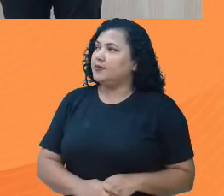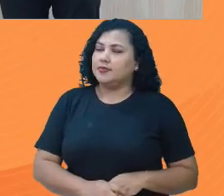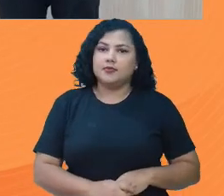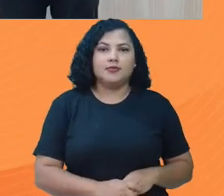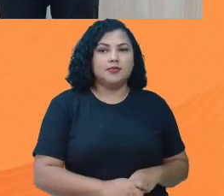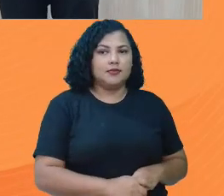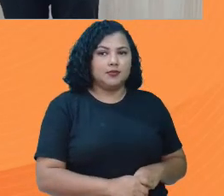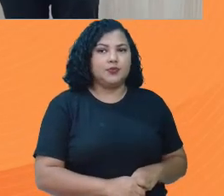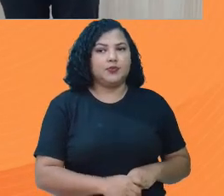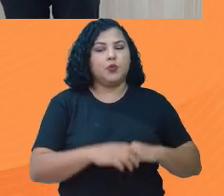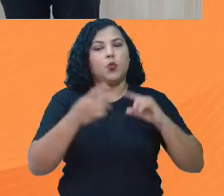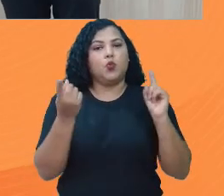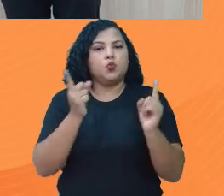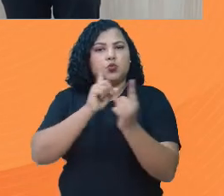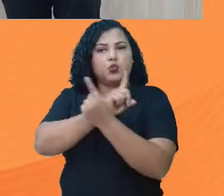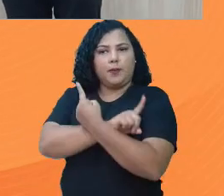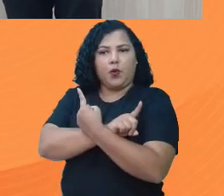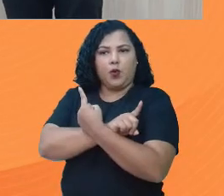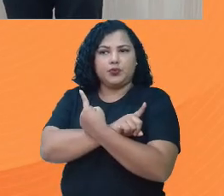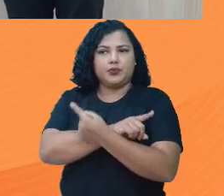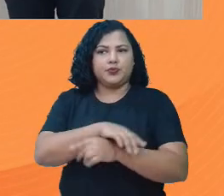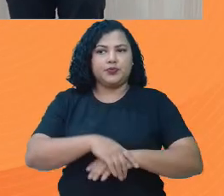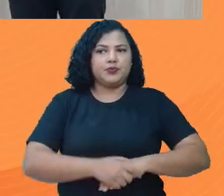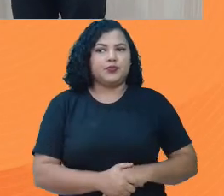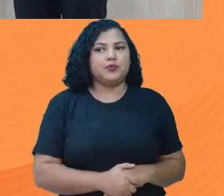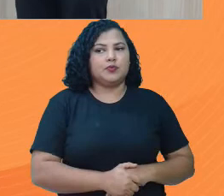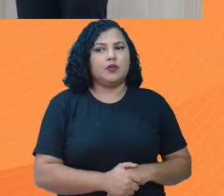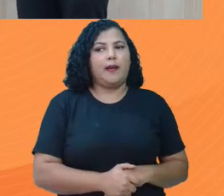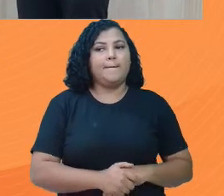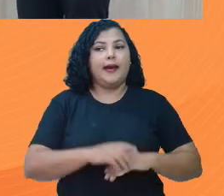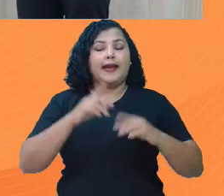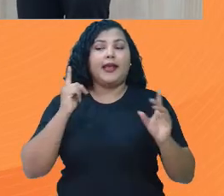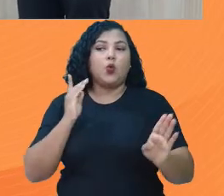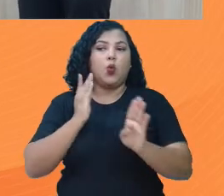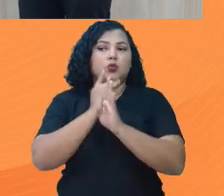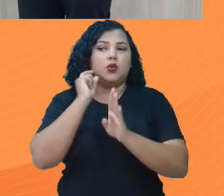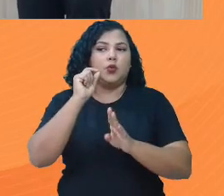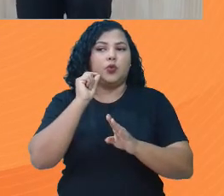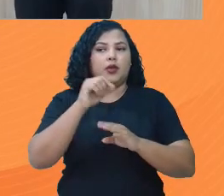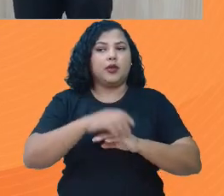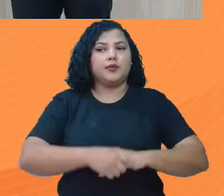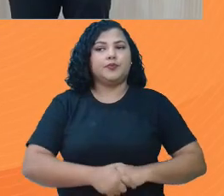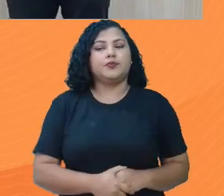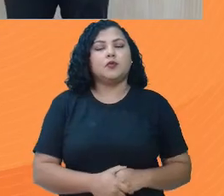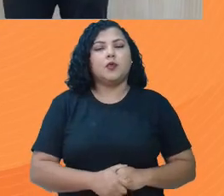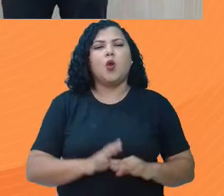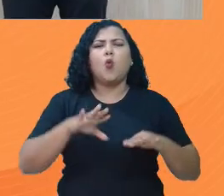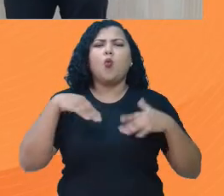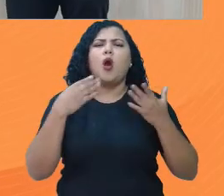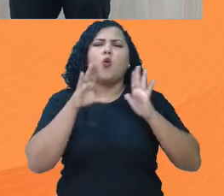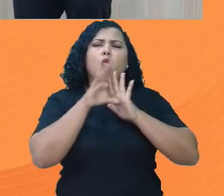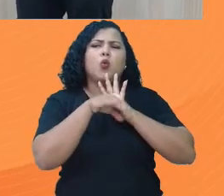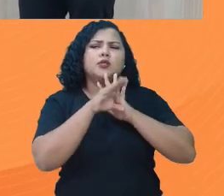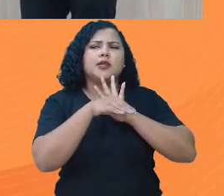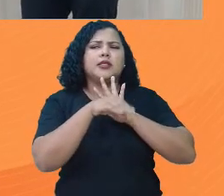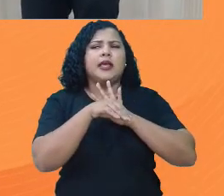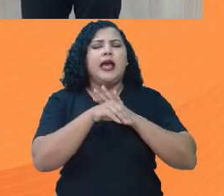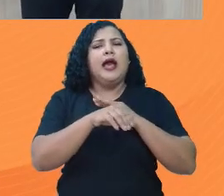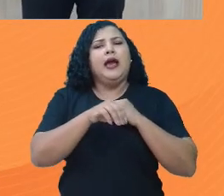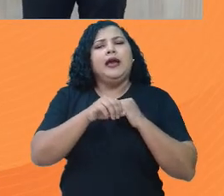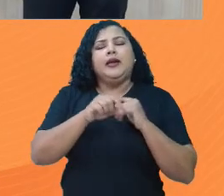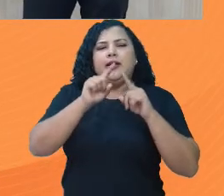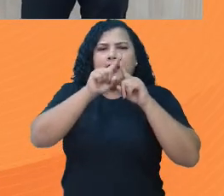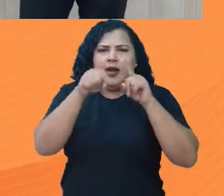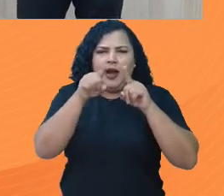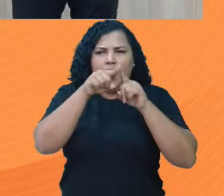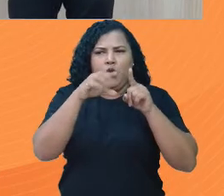pelo vértice com ângulos adjacentes para encontrarmos aí a definição de ângulos